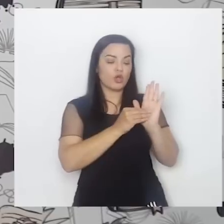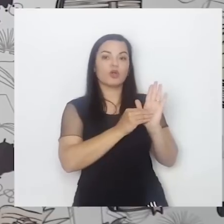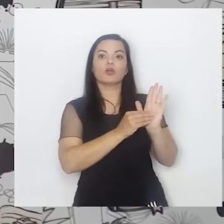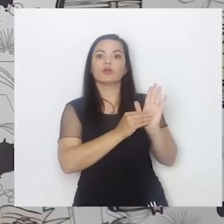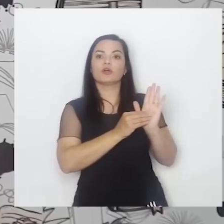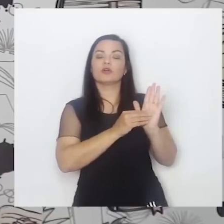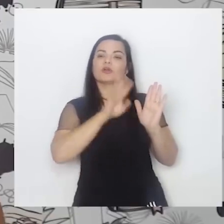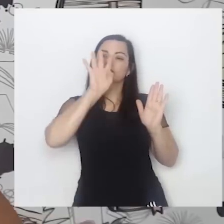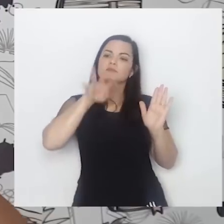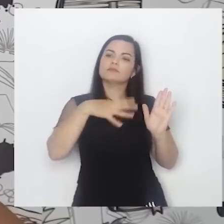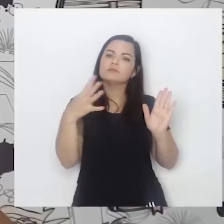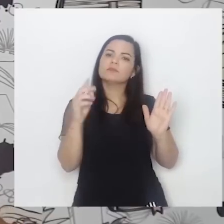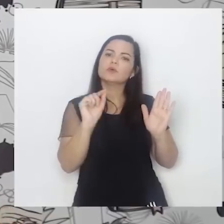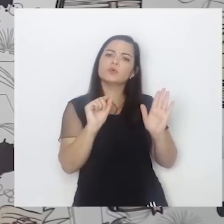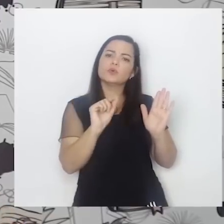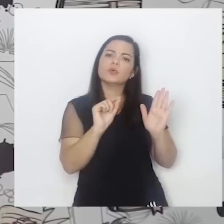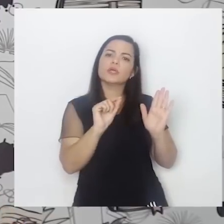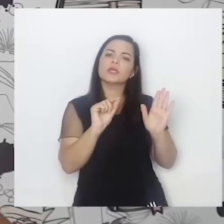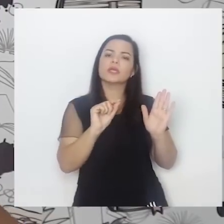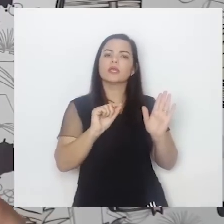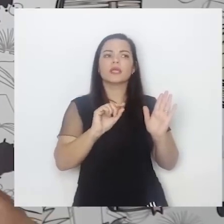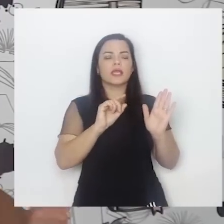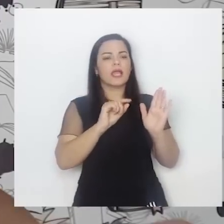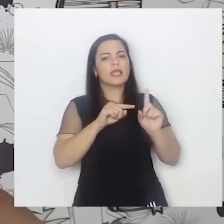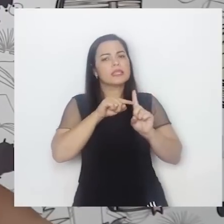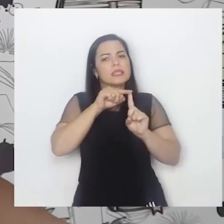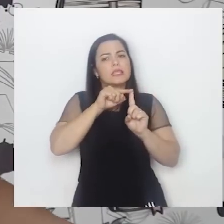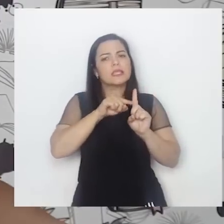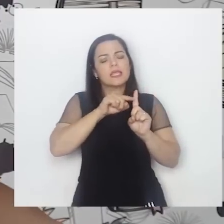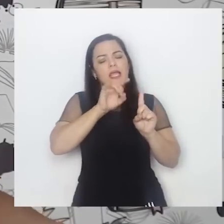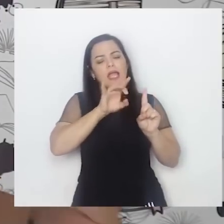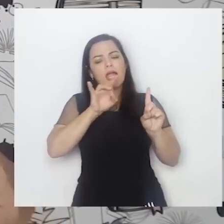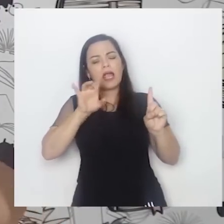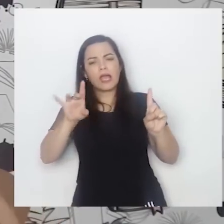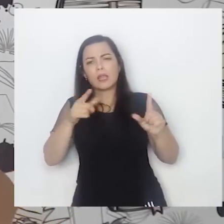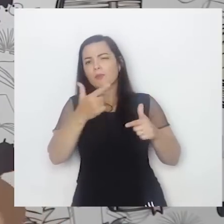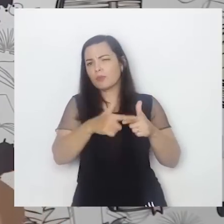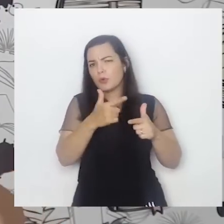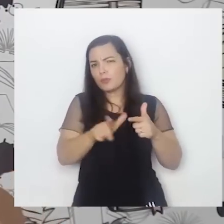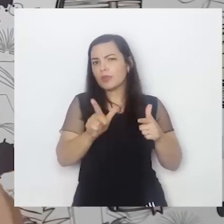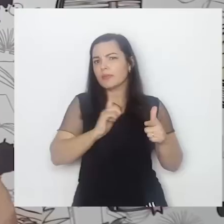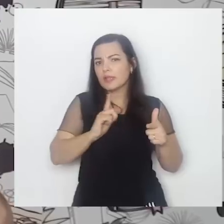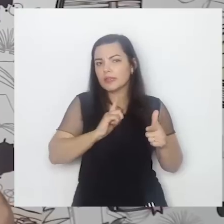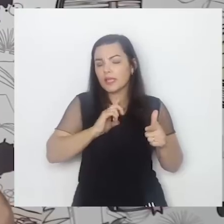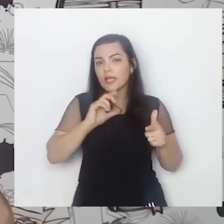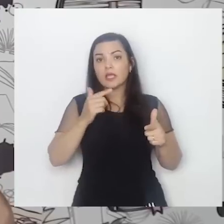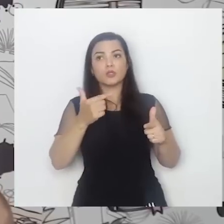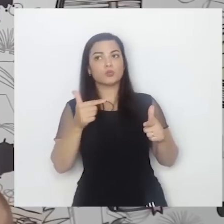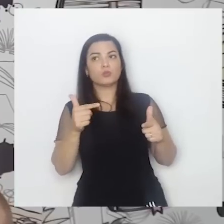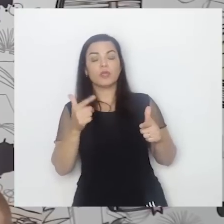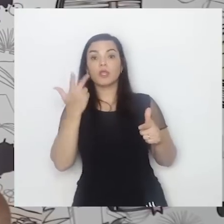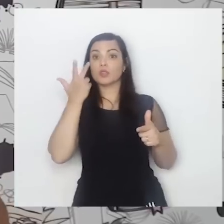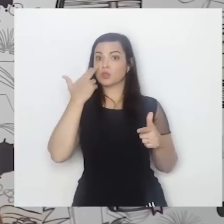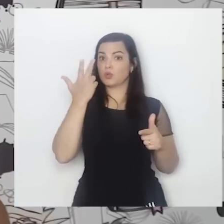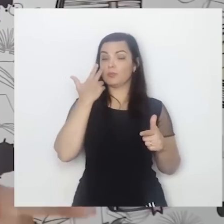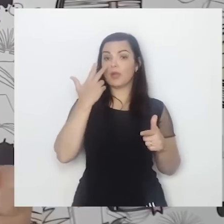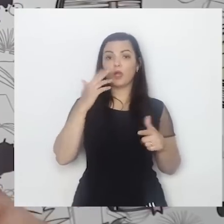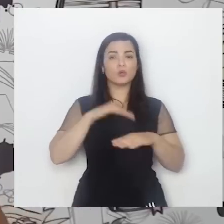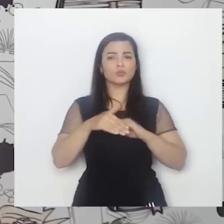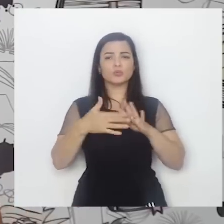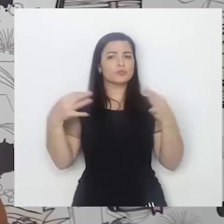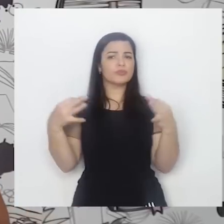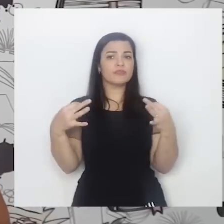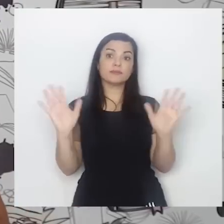podem indicar. Se causam algum problema, se não causam problema nenhum, se tá tudo funcionando perfeitamente.